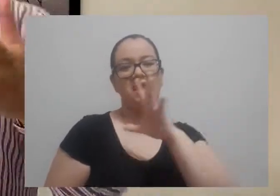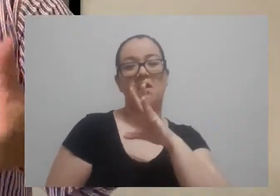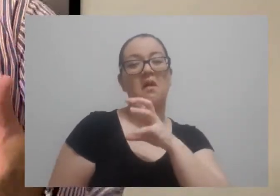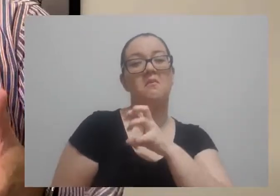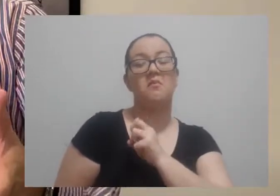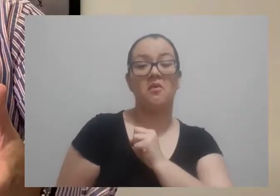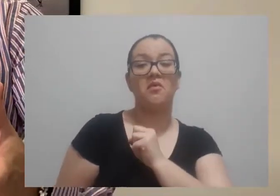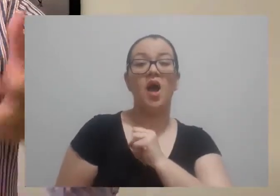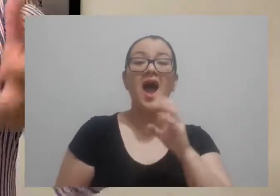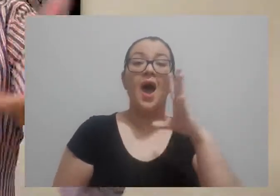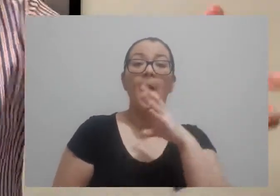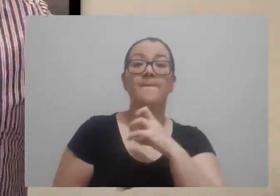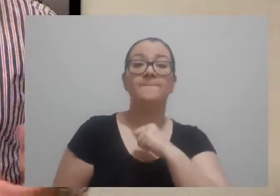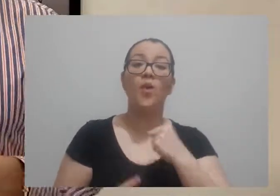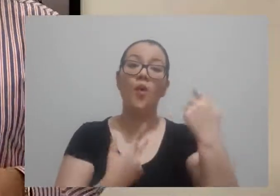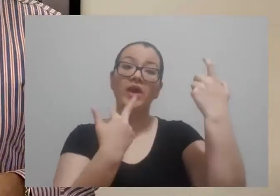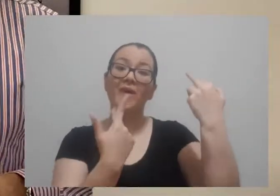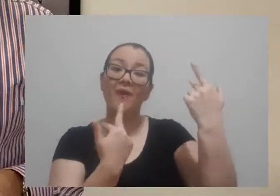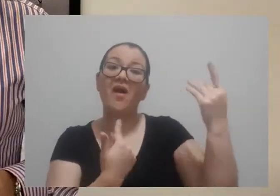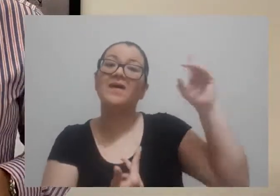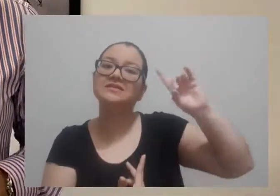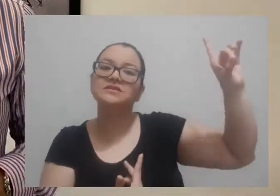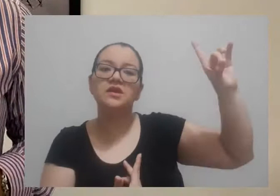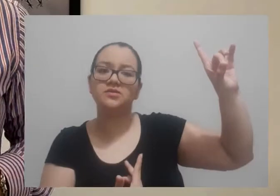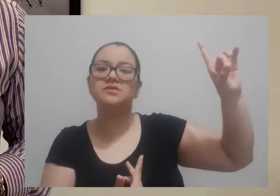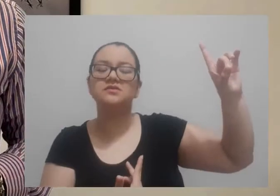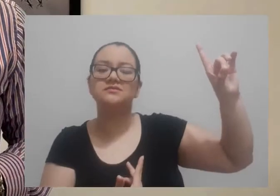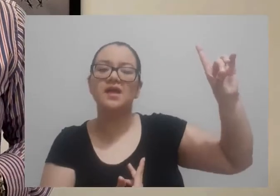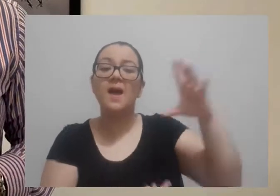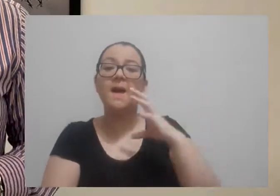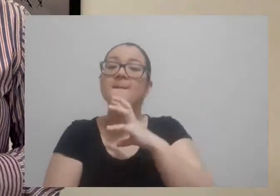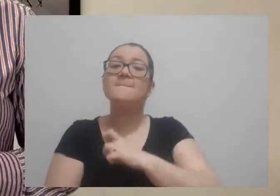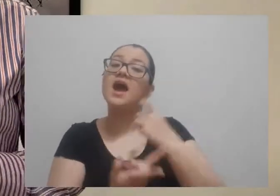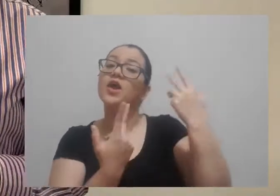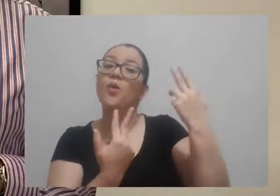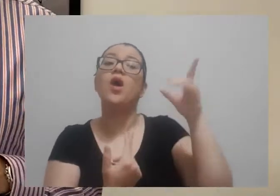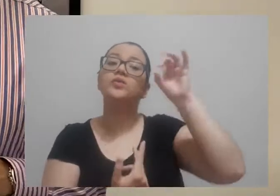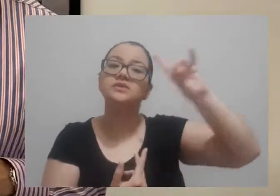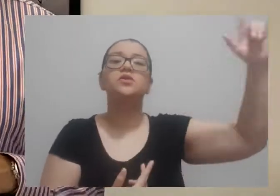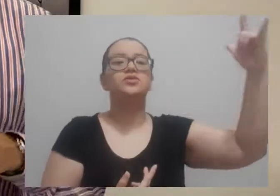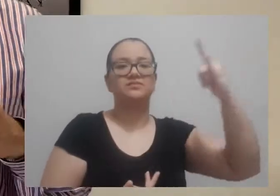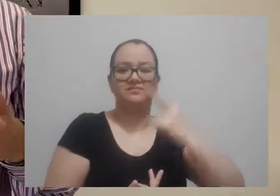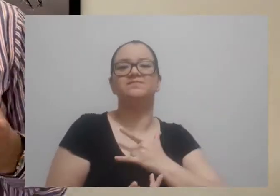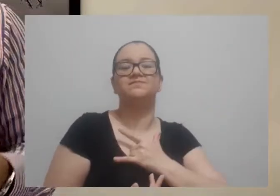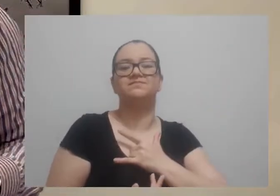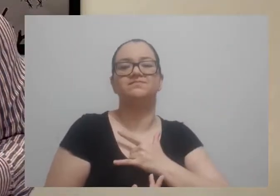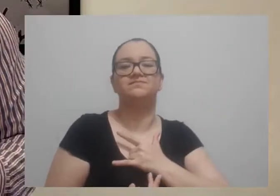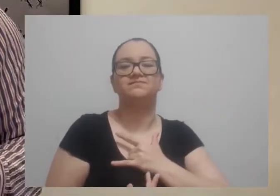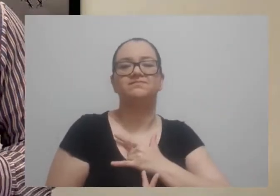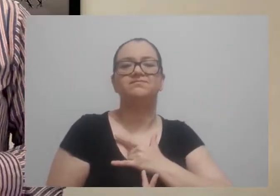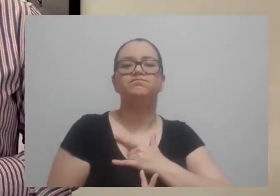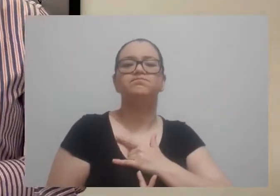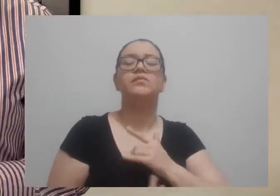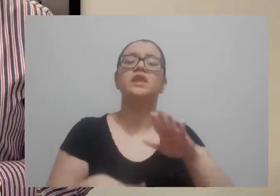natureza divina. Amar como Deus ama. E aqui ele fala sobre esse entendimento